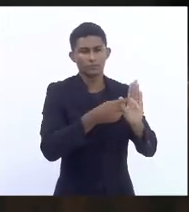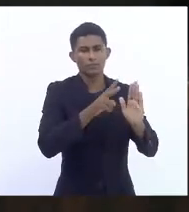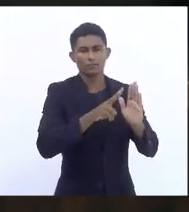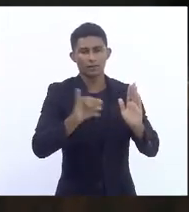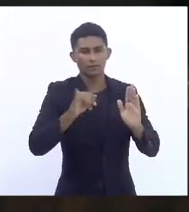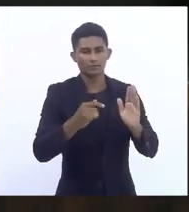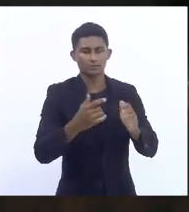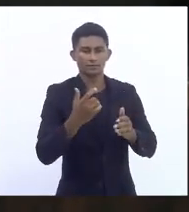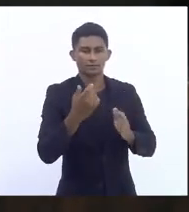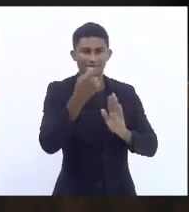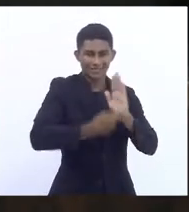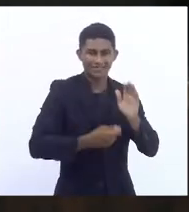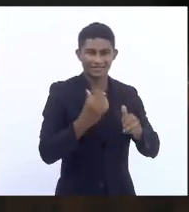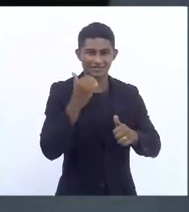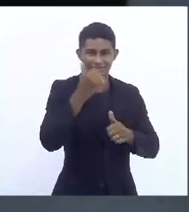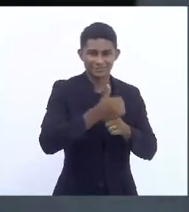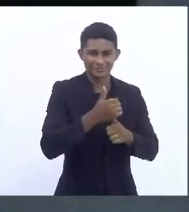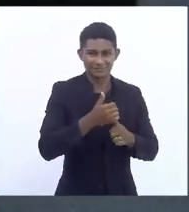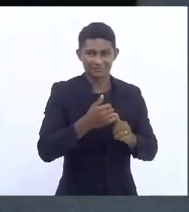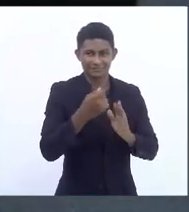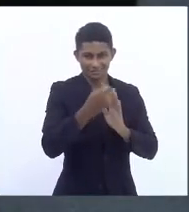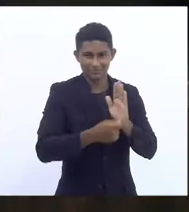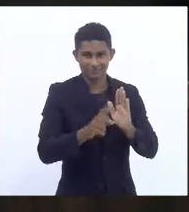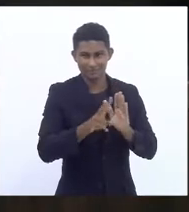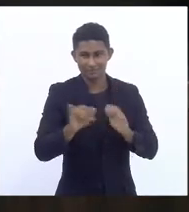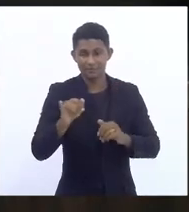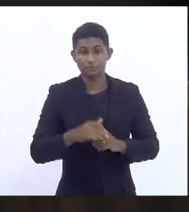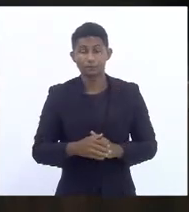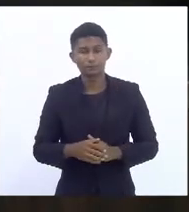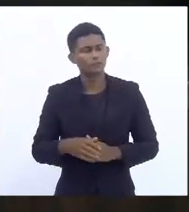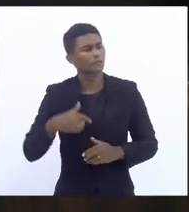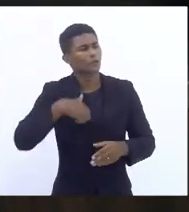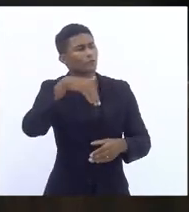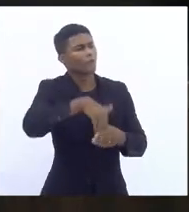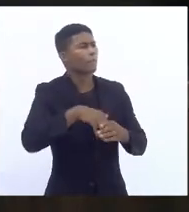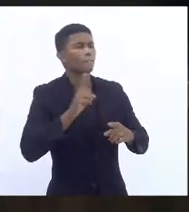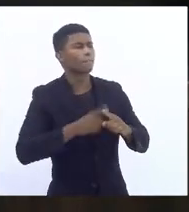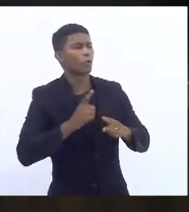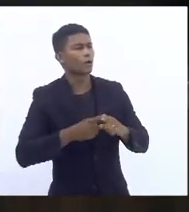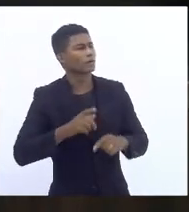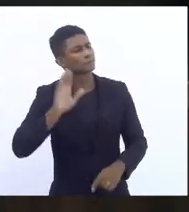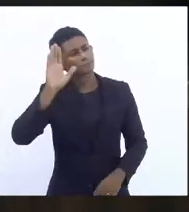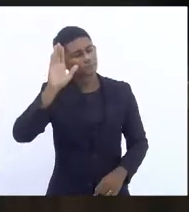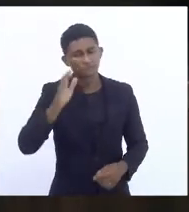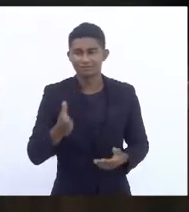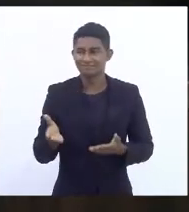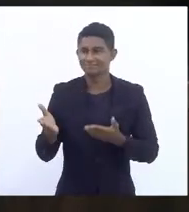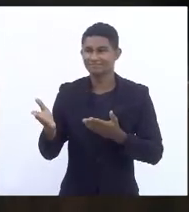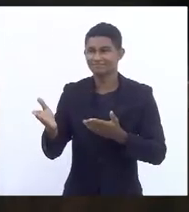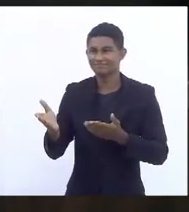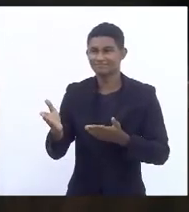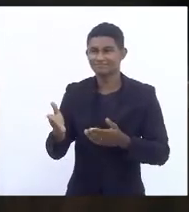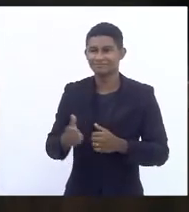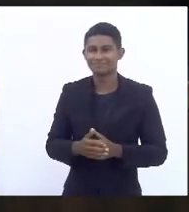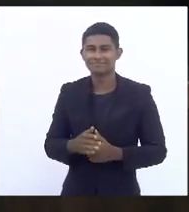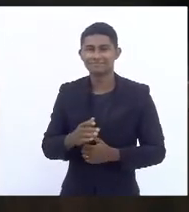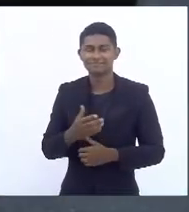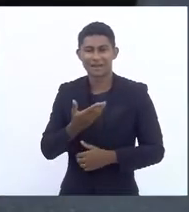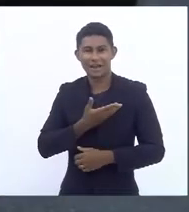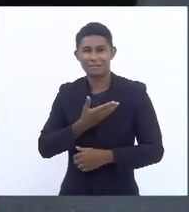final. Senhor presidente, declaração de voto. Declaração de voto, autor do projeto, meu caro amigo deputado Bruno